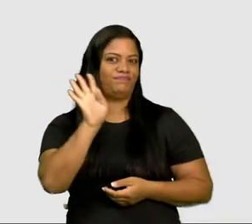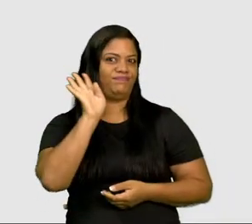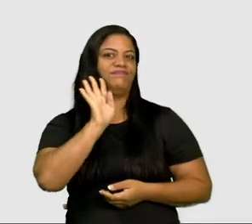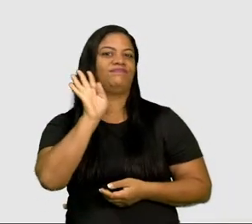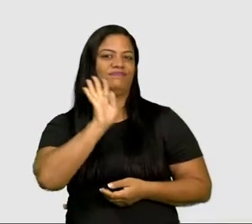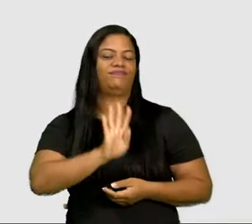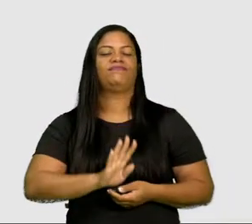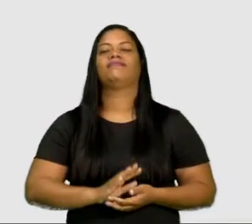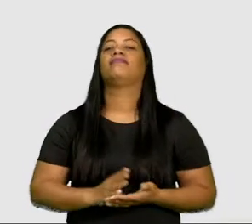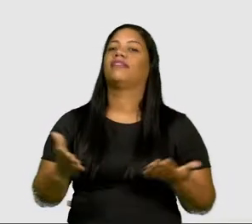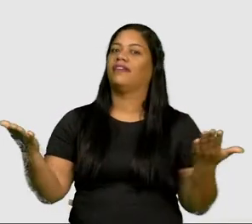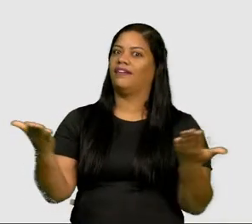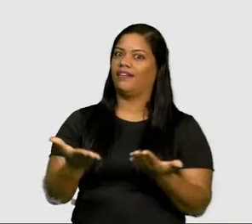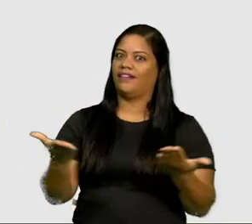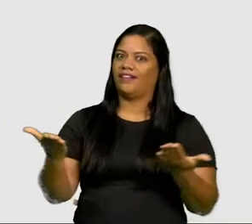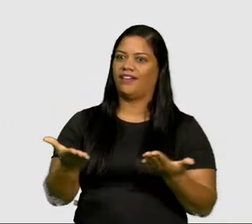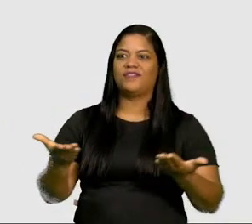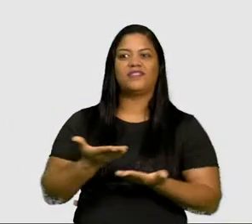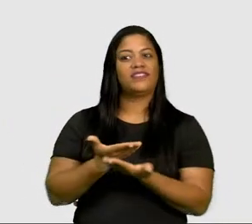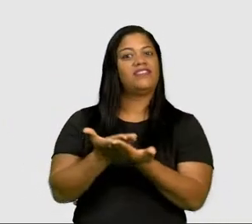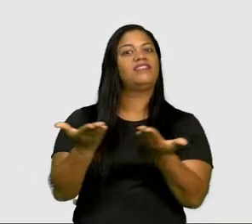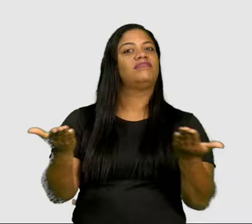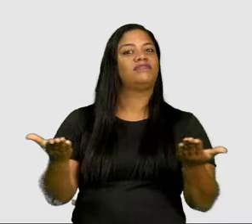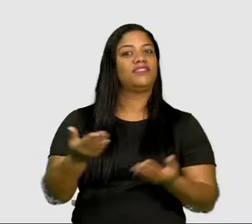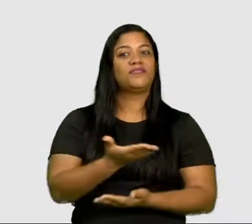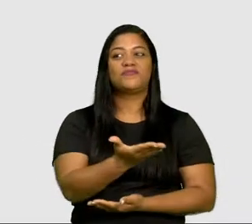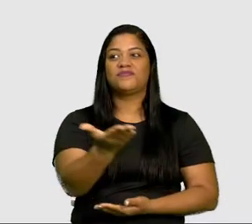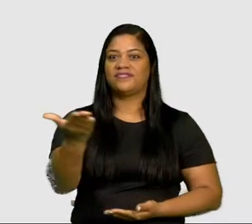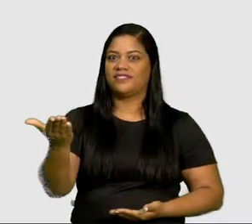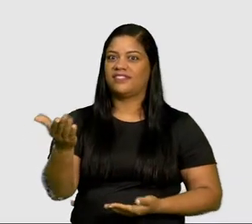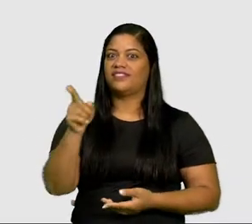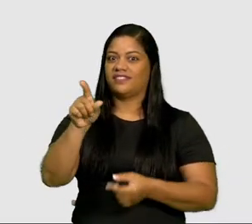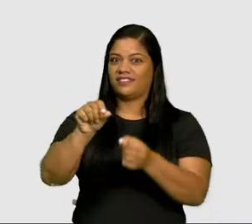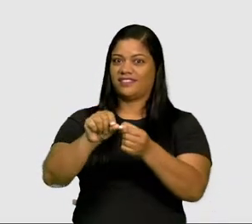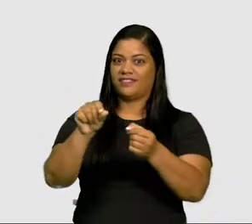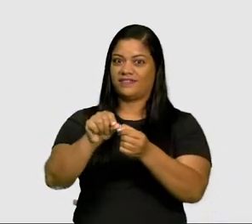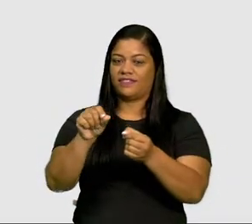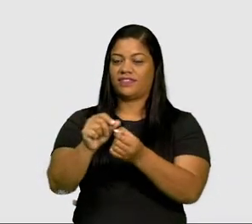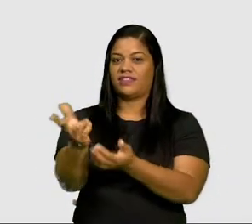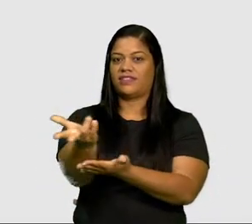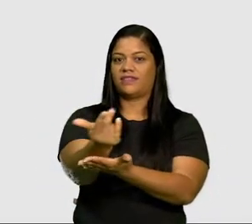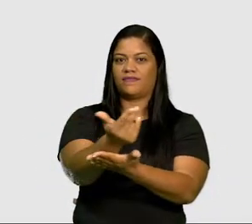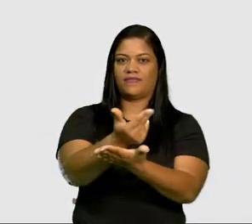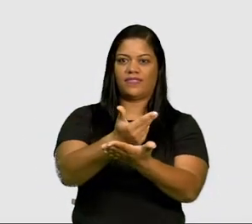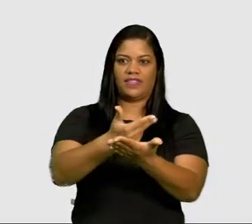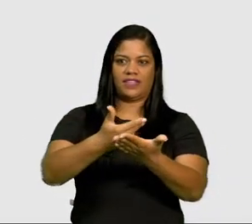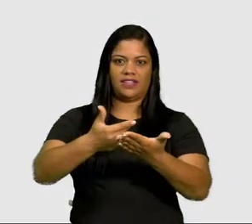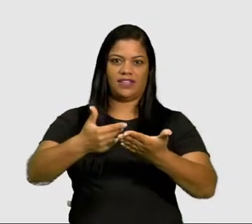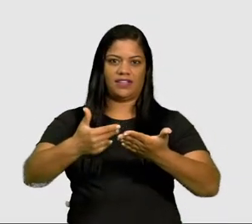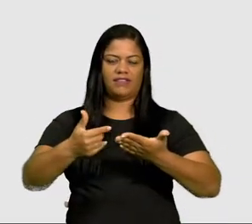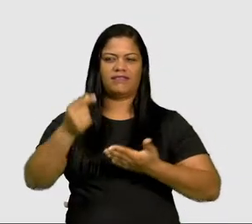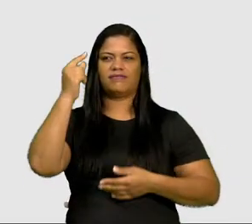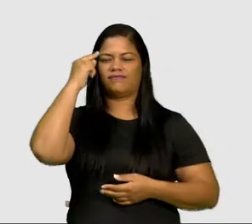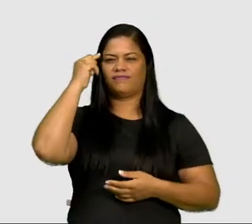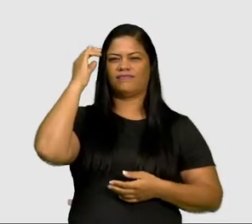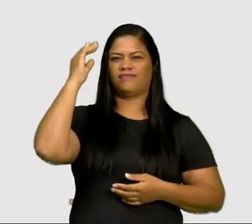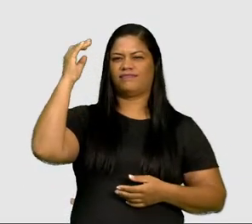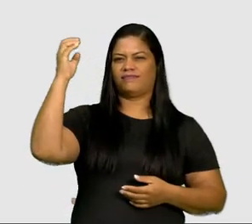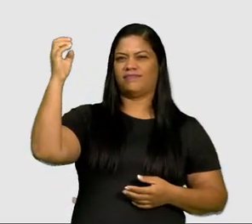tá? Agora é a sua vez. Você faça um desenho de uma figura